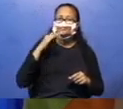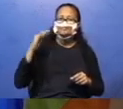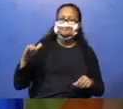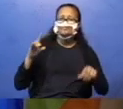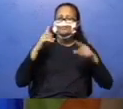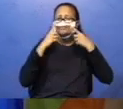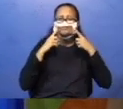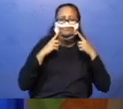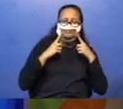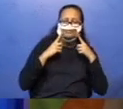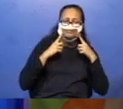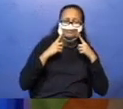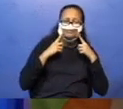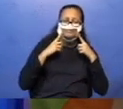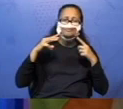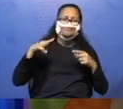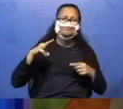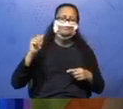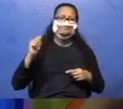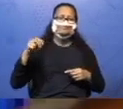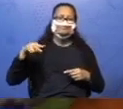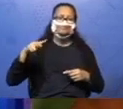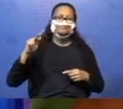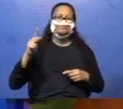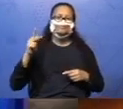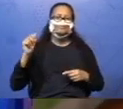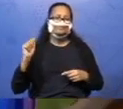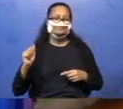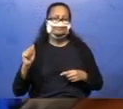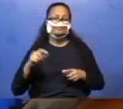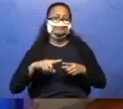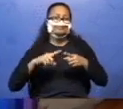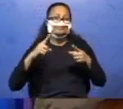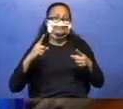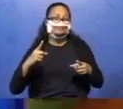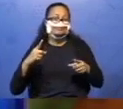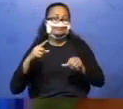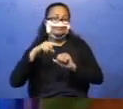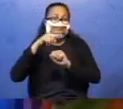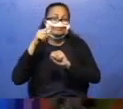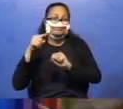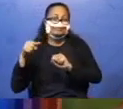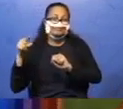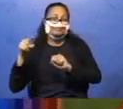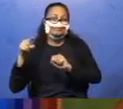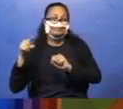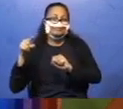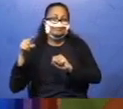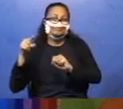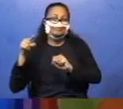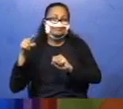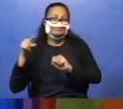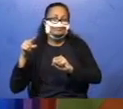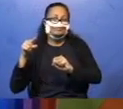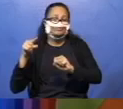birra. Mas quando eu coloco o tio, eu não leio mais manhã, eu leio